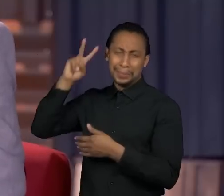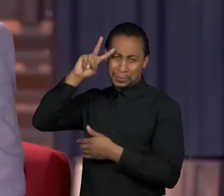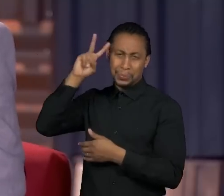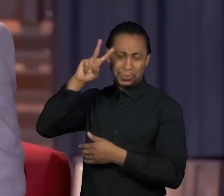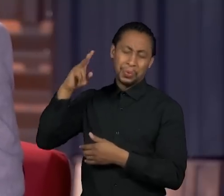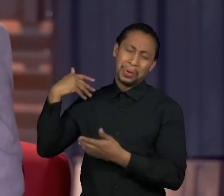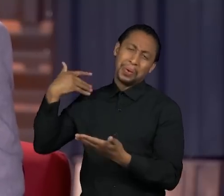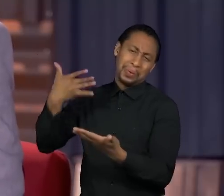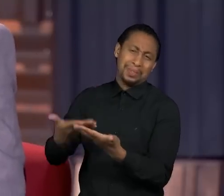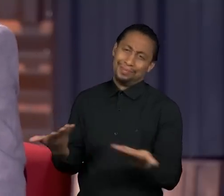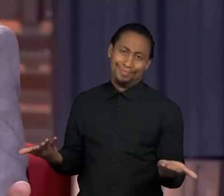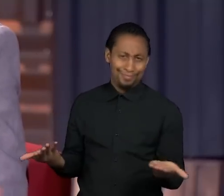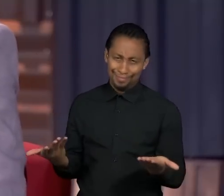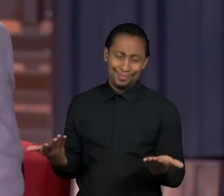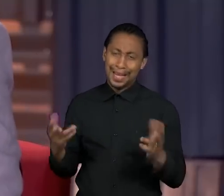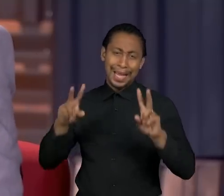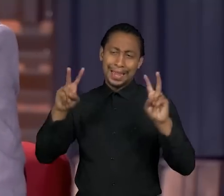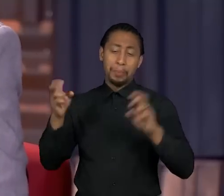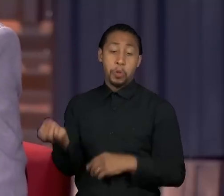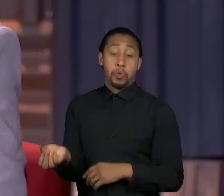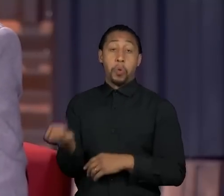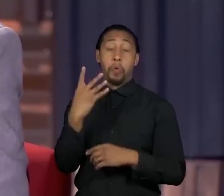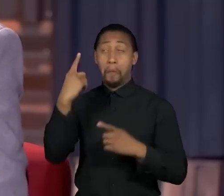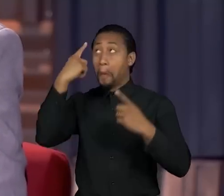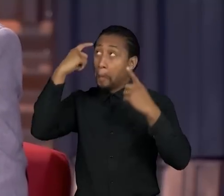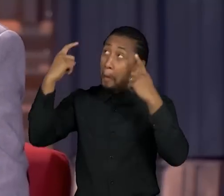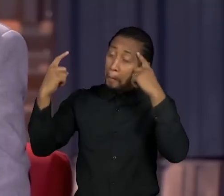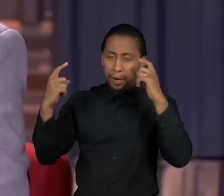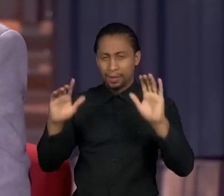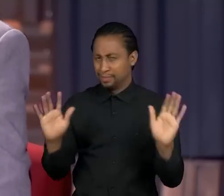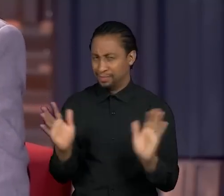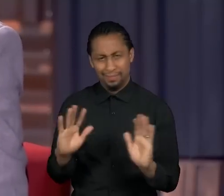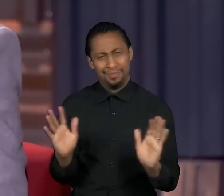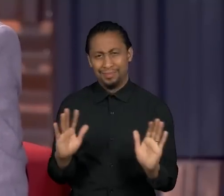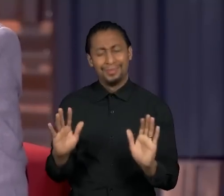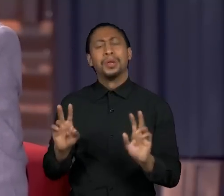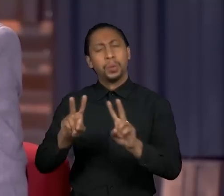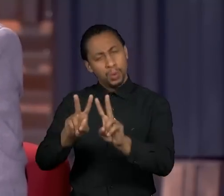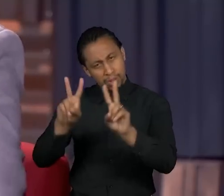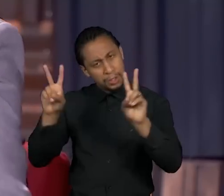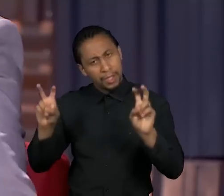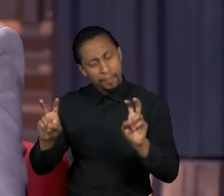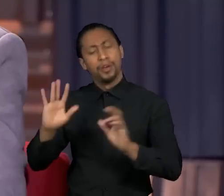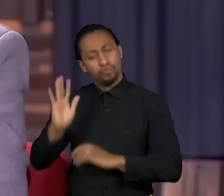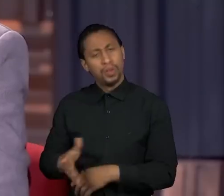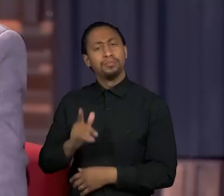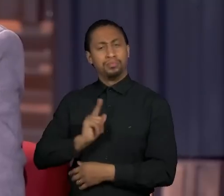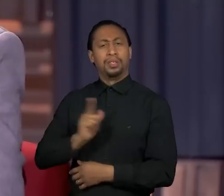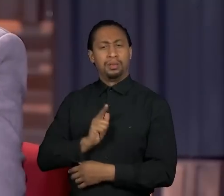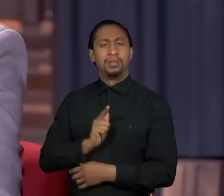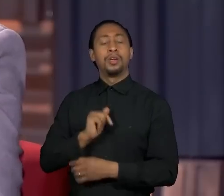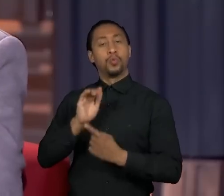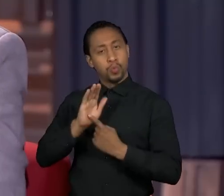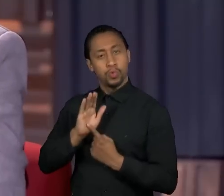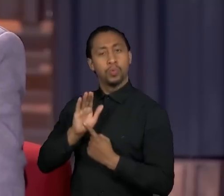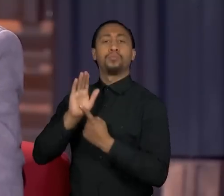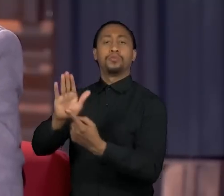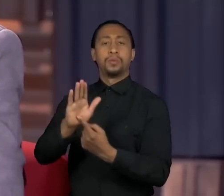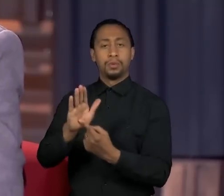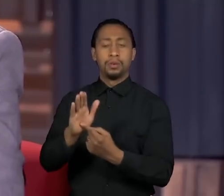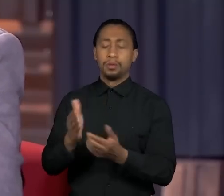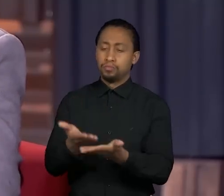uma coisa que eu inventei. Não estou inventando nada do que eu falo. Eu só estou registrando para a